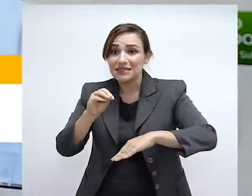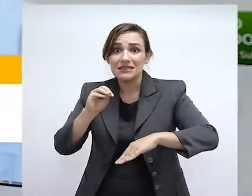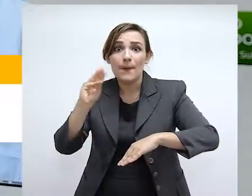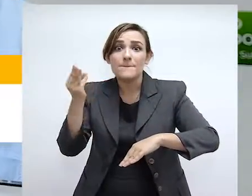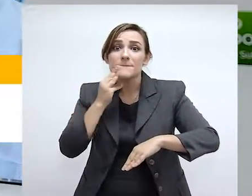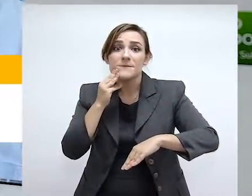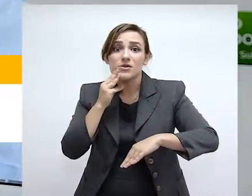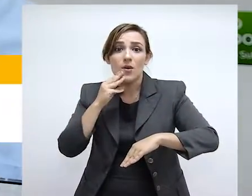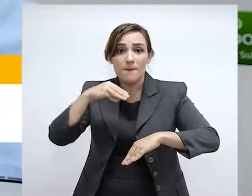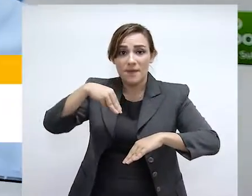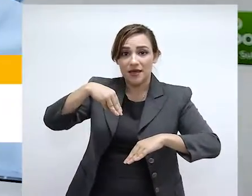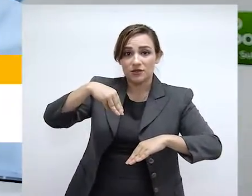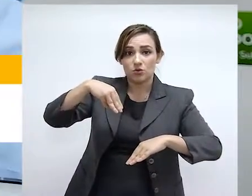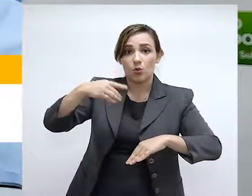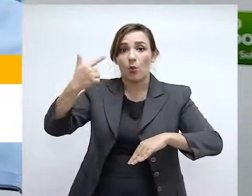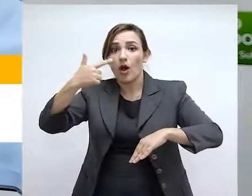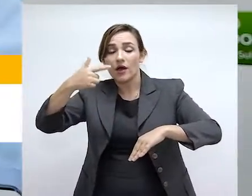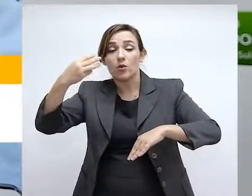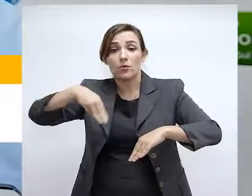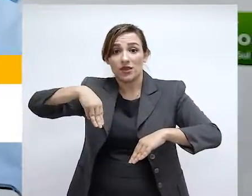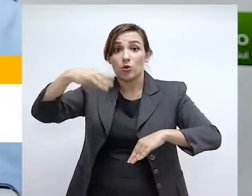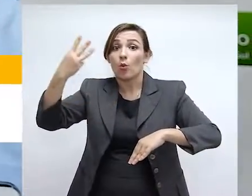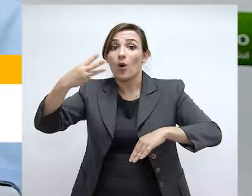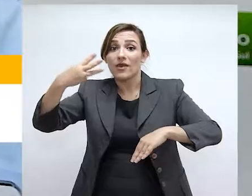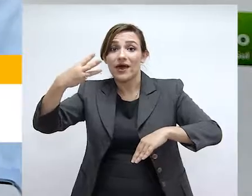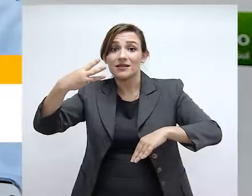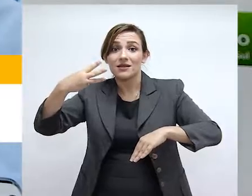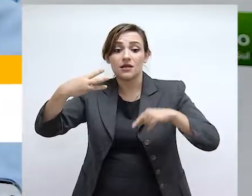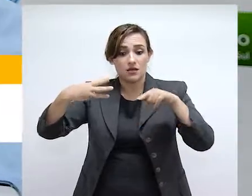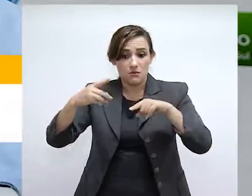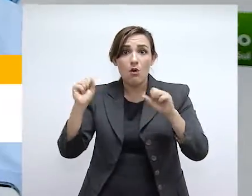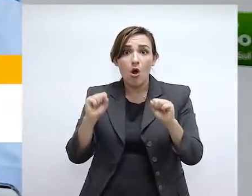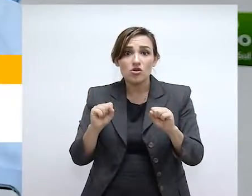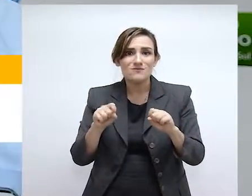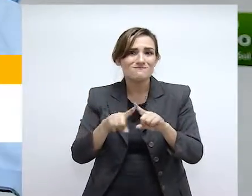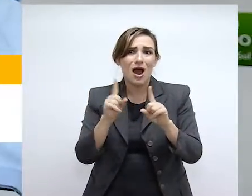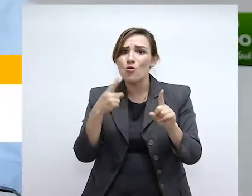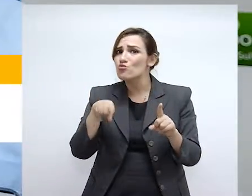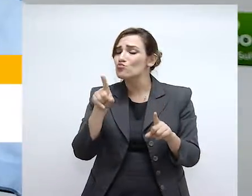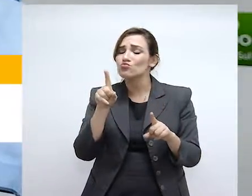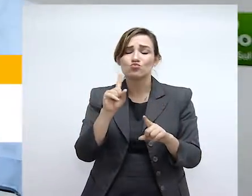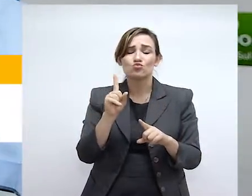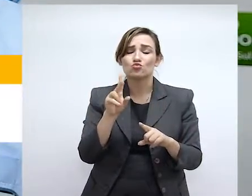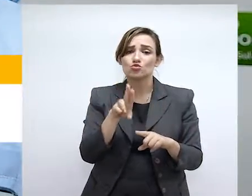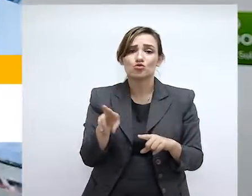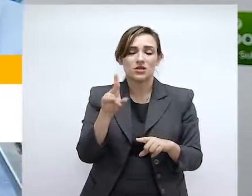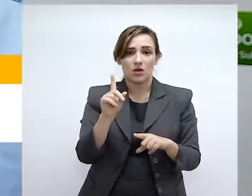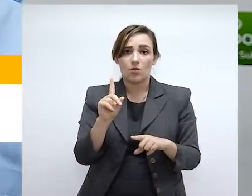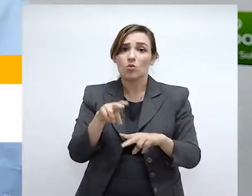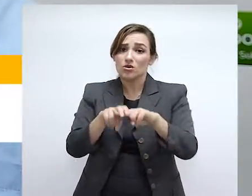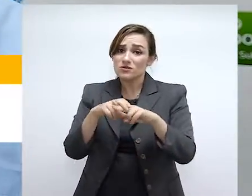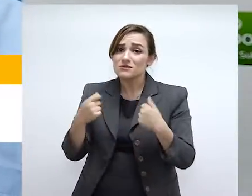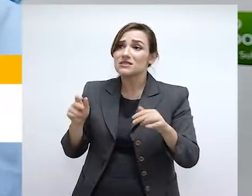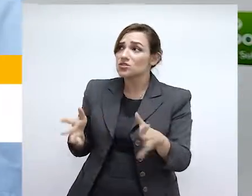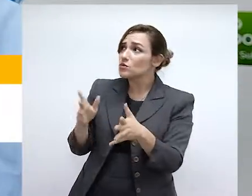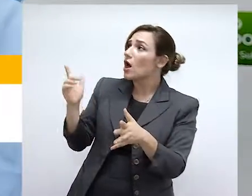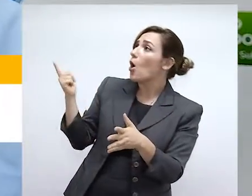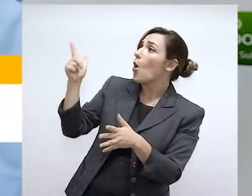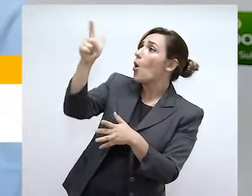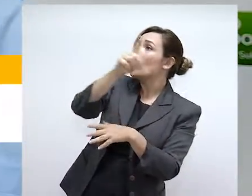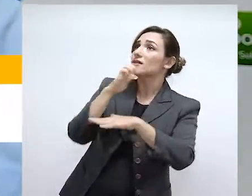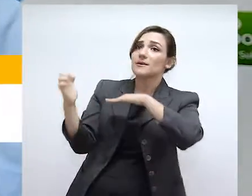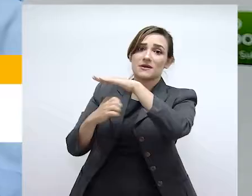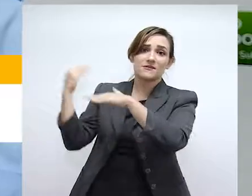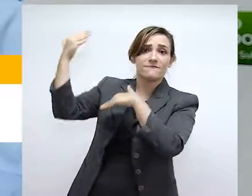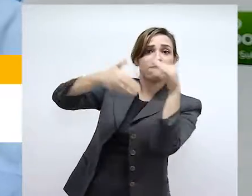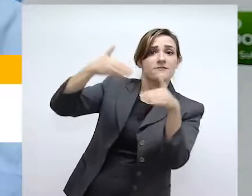gás ainda, em relação aos 30 milhões de metros cúbicos que passam e podem passar diariamente pelo nosso estado. A ideia é utilizar ao máximo esse gás